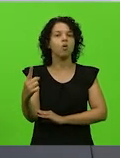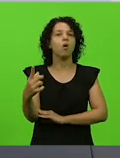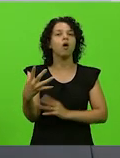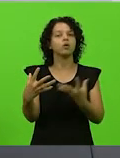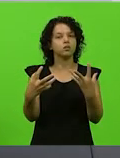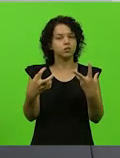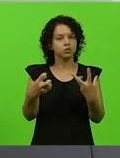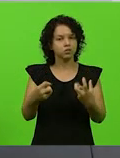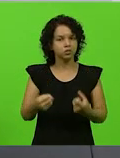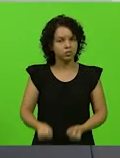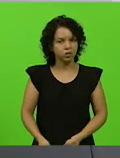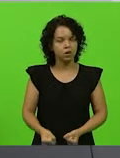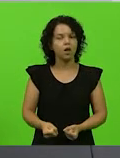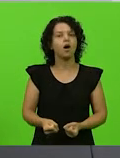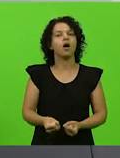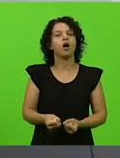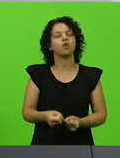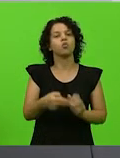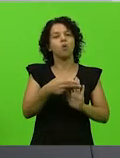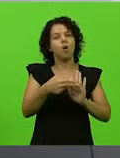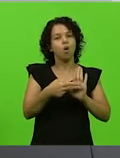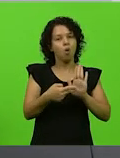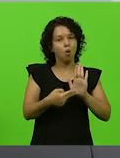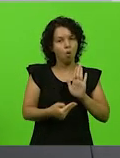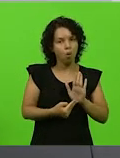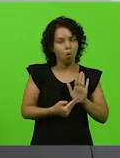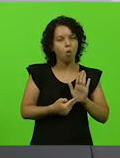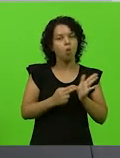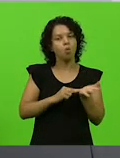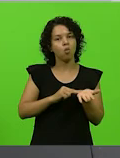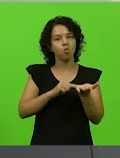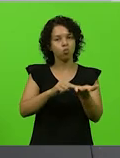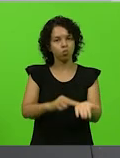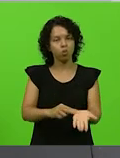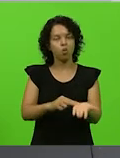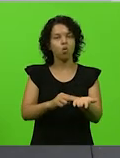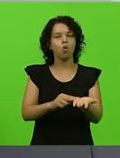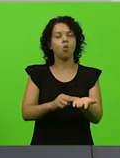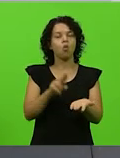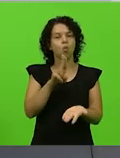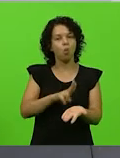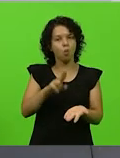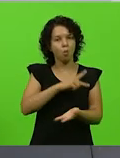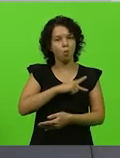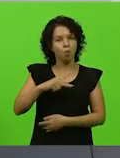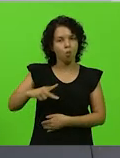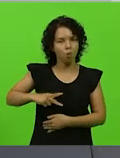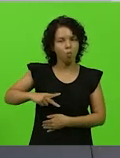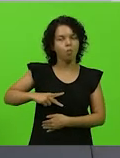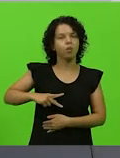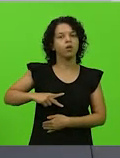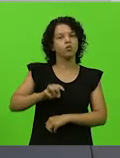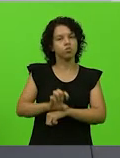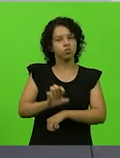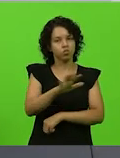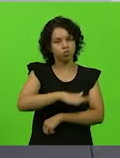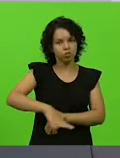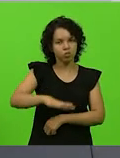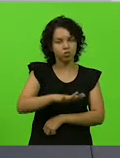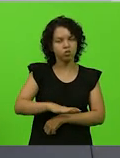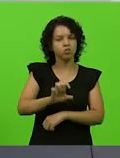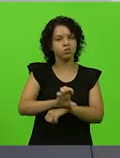consolida os atos normativos que concedem o título de utilidade pública Estadual no âmbito do Estado de Santa Catarina